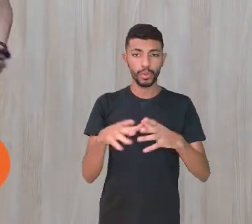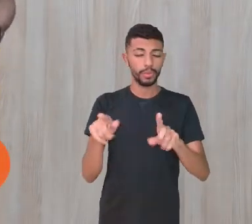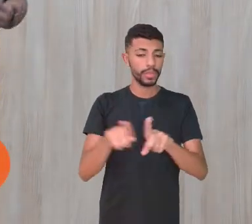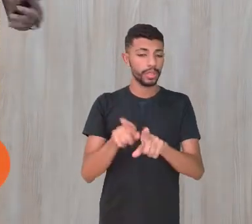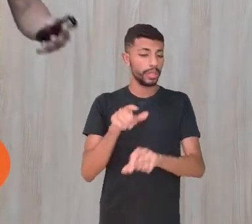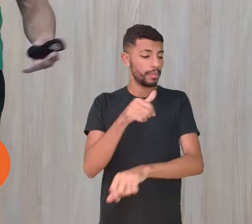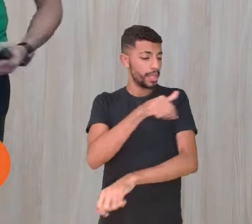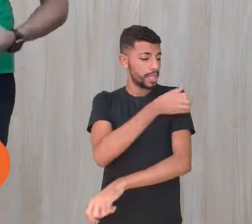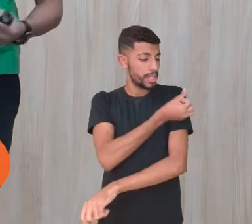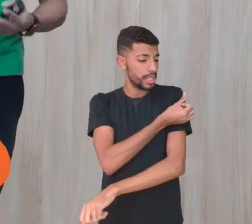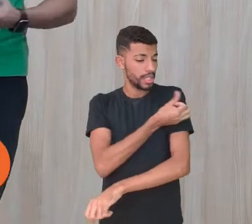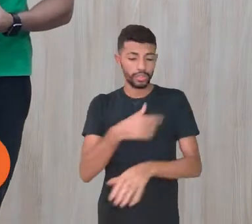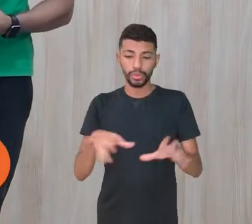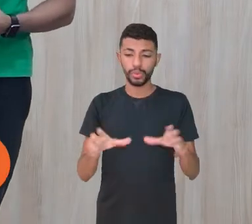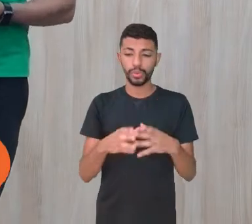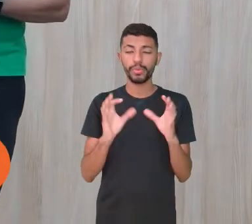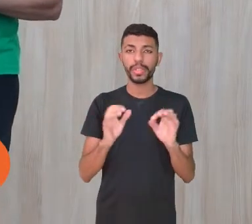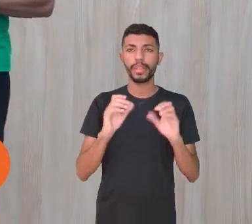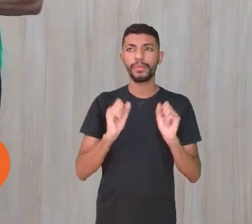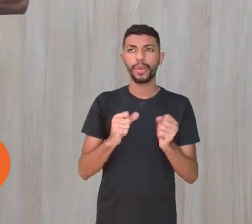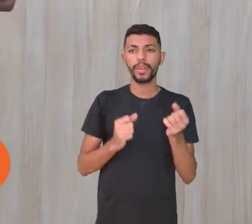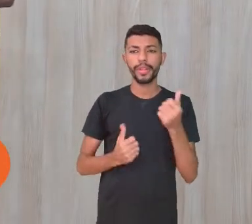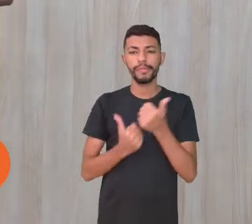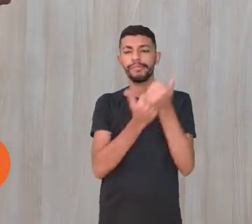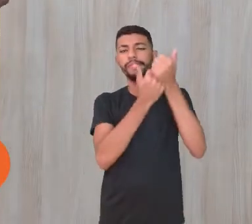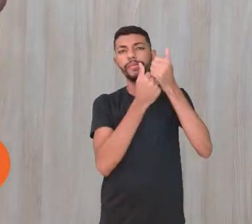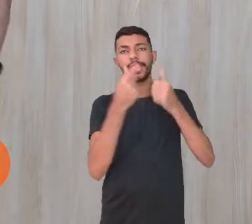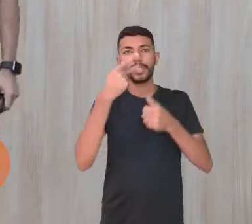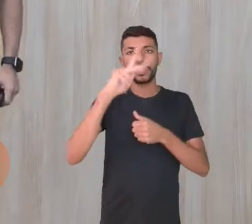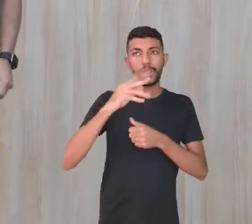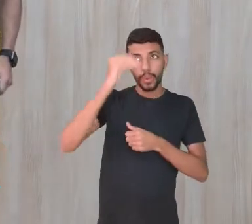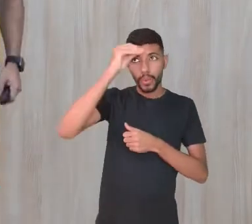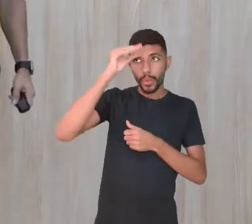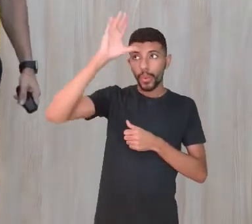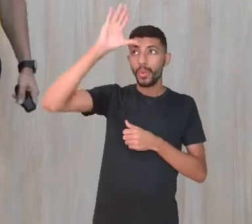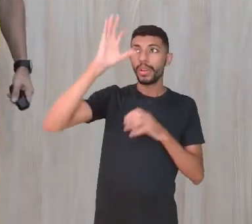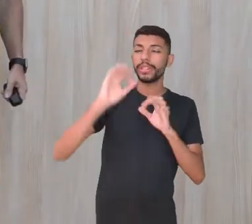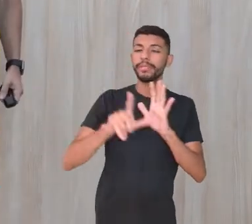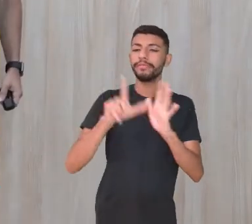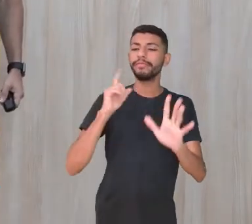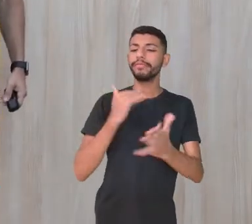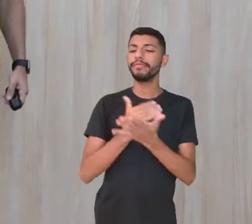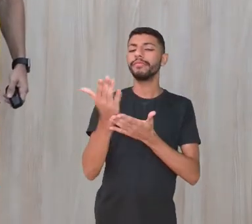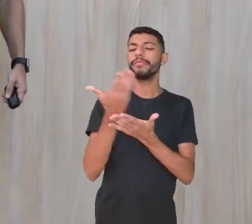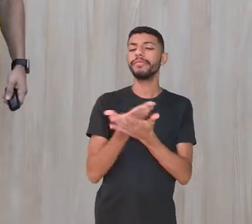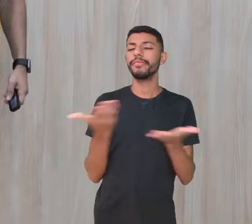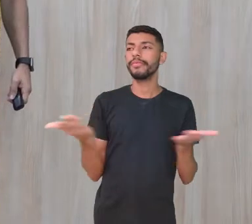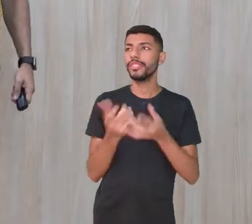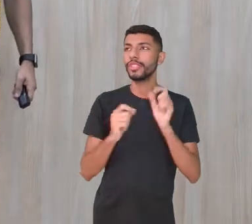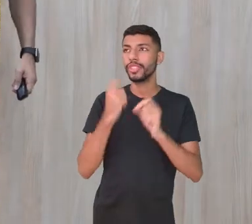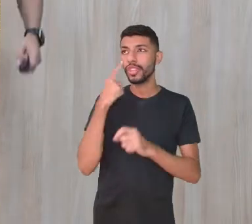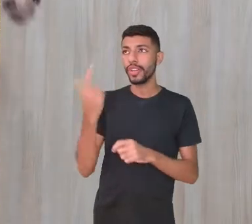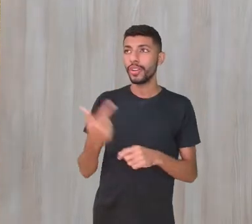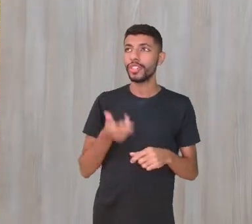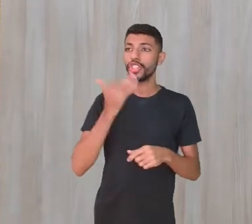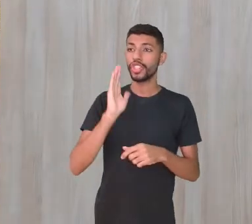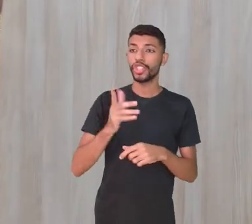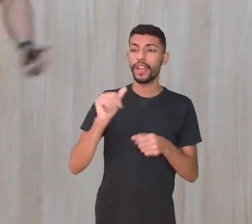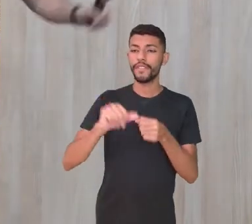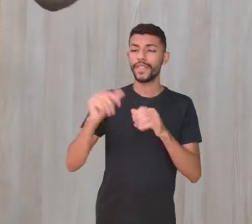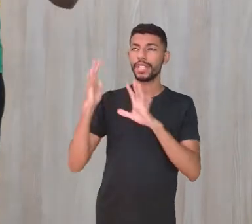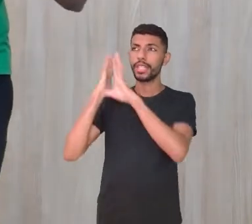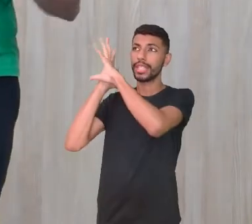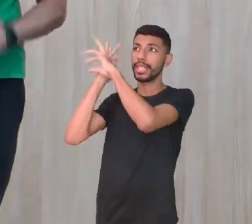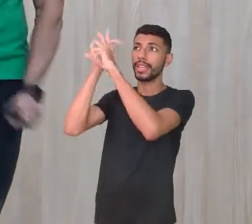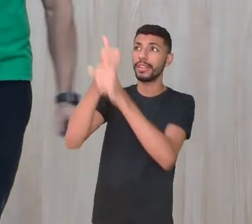também, pode dar aquela reforçada aí no seu aprendizado, tá bom? Então, antes de começar a nossa aula de hoje, né, falando aí, já fiz uma